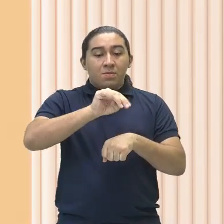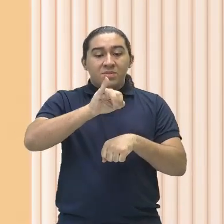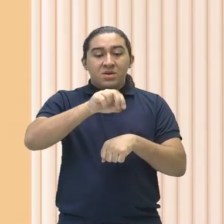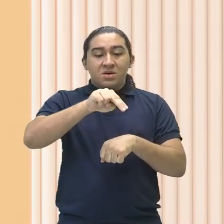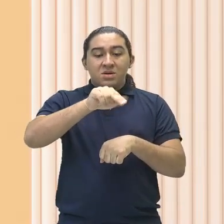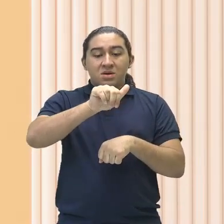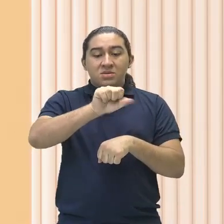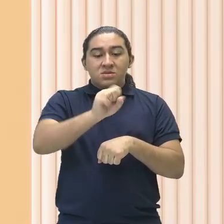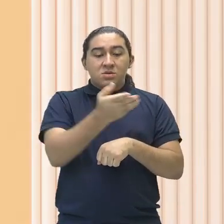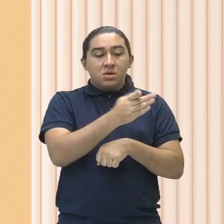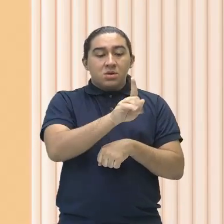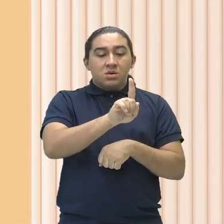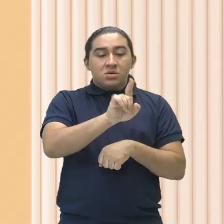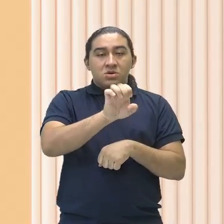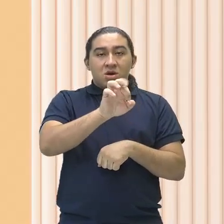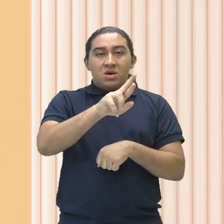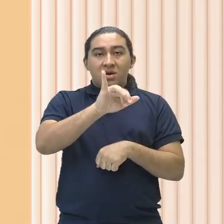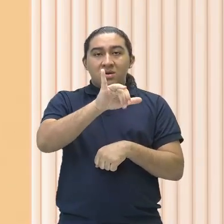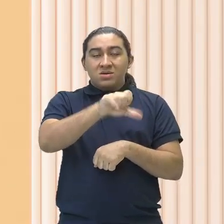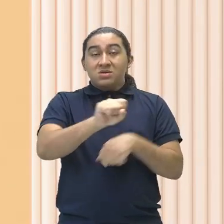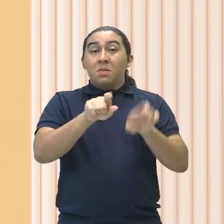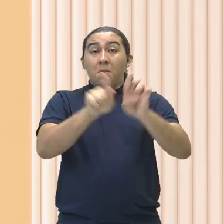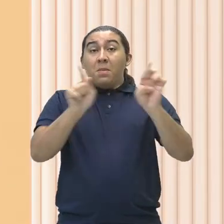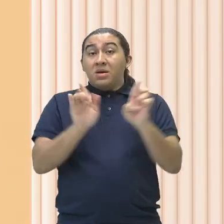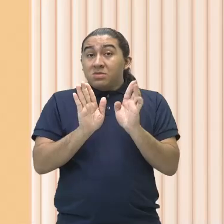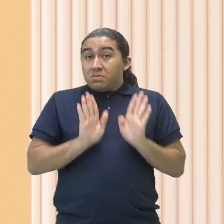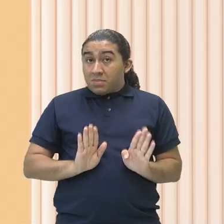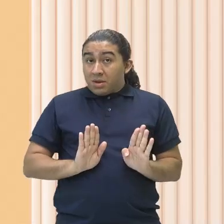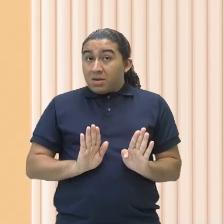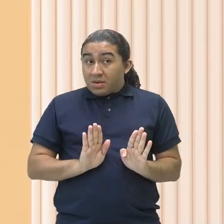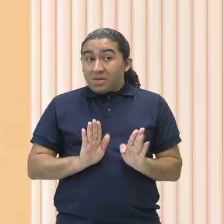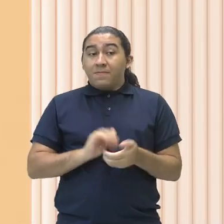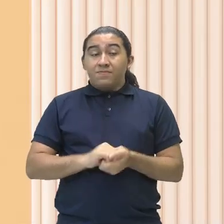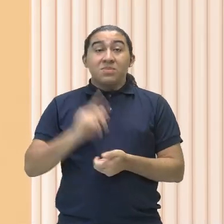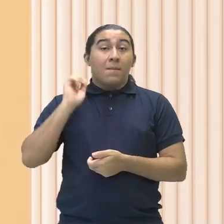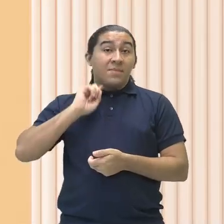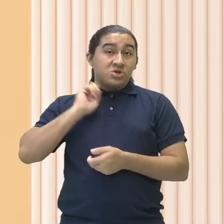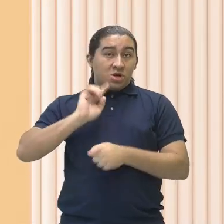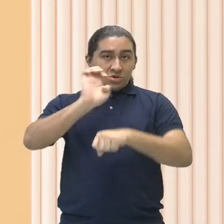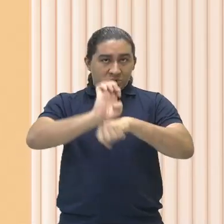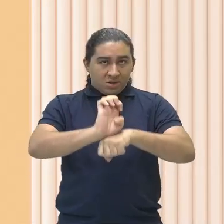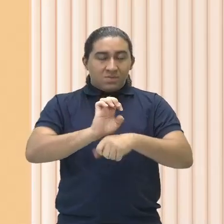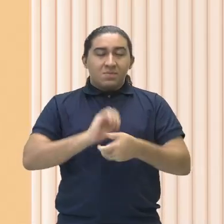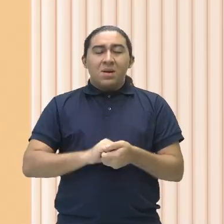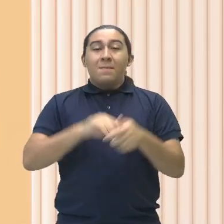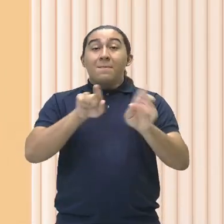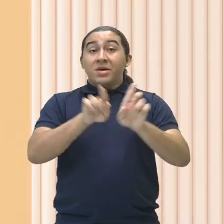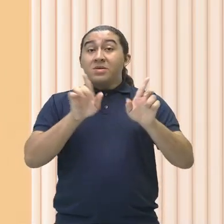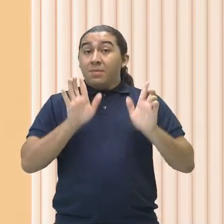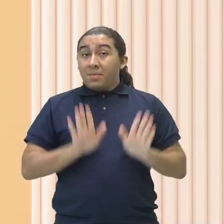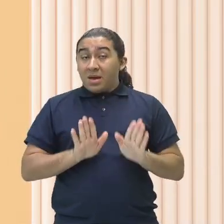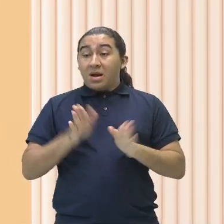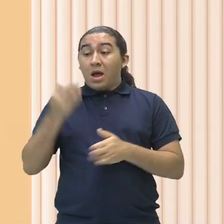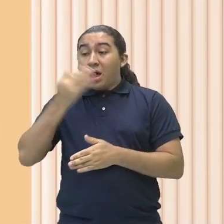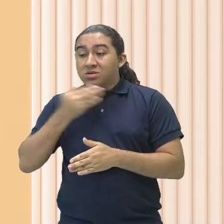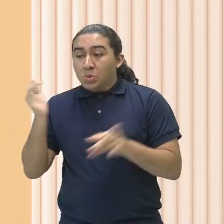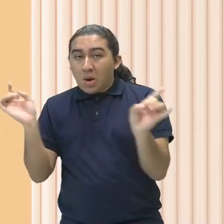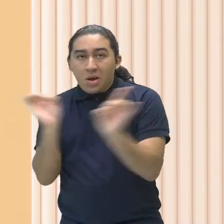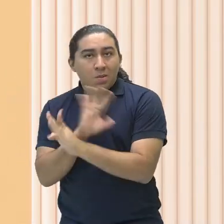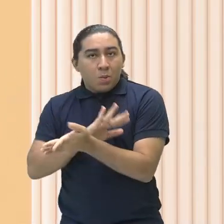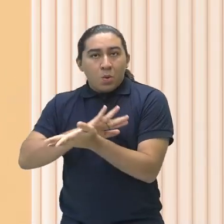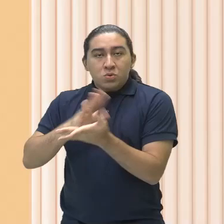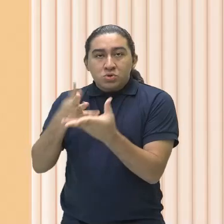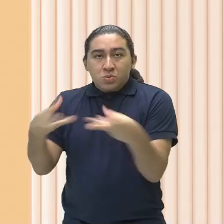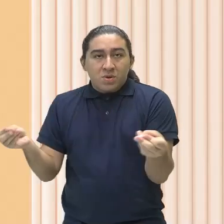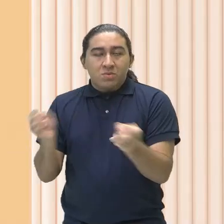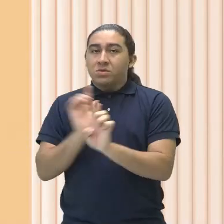No entanto, é importante a gente enfatizar que a produção açucareira, ela não deixou de existir, ela permaneceu.